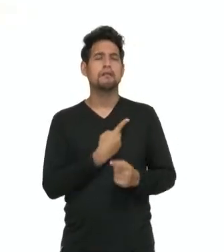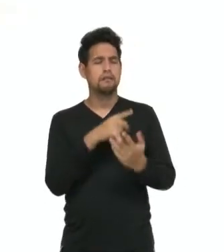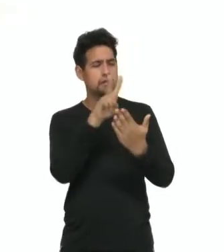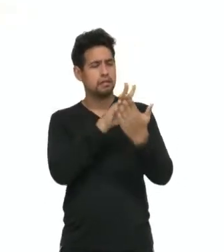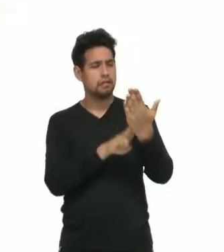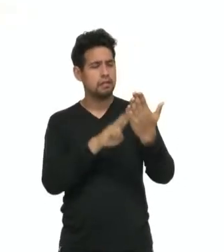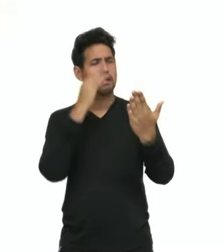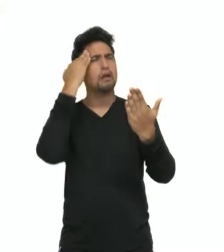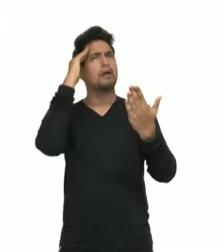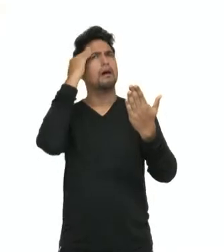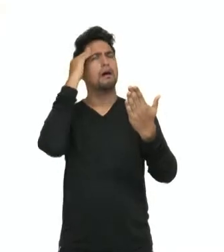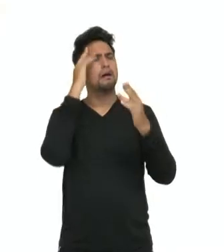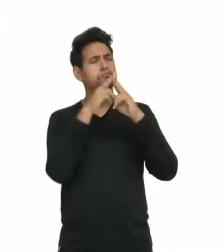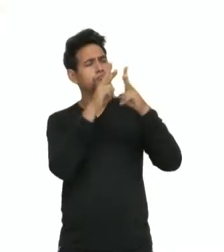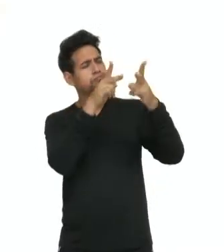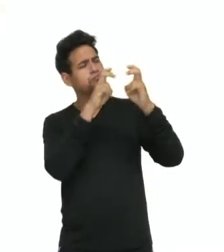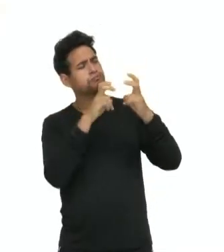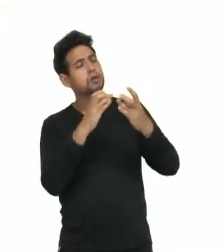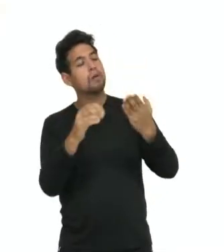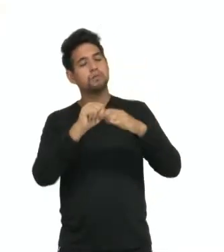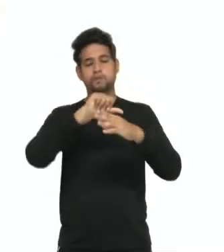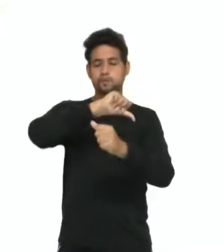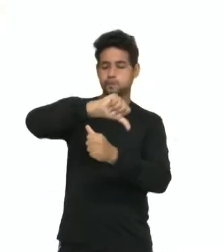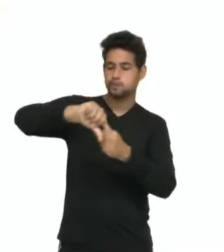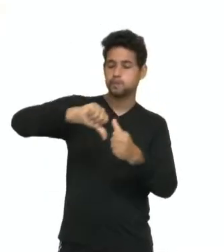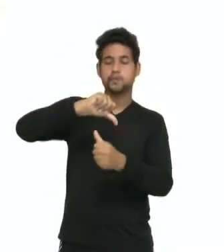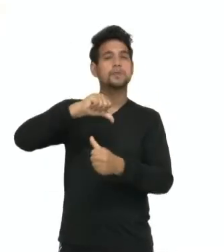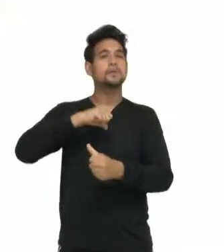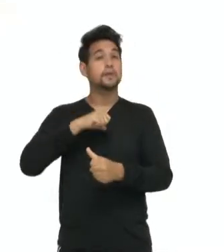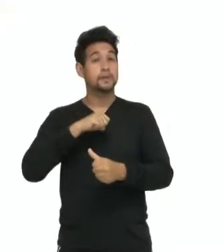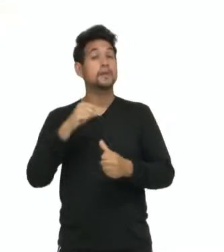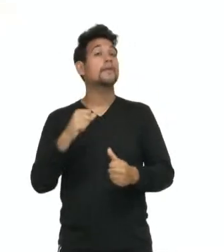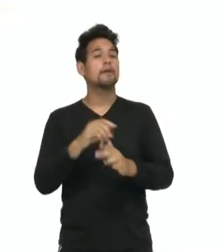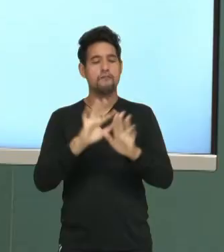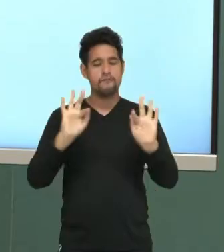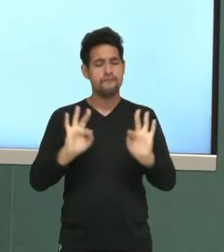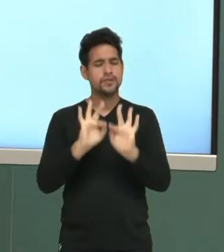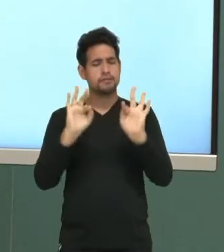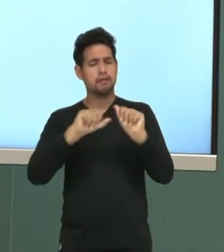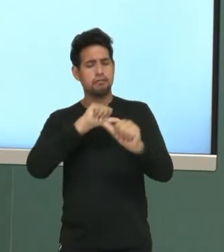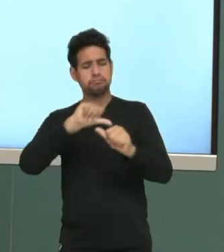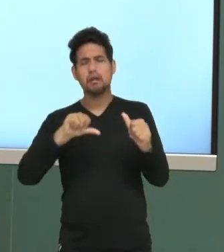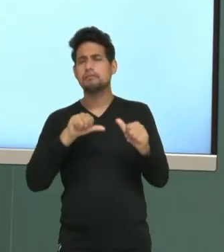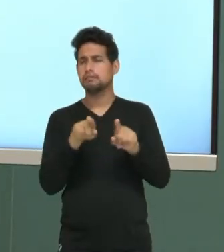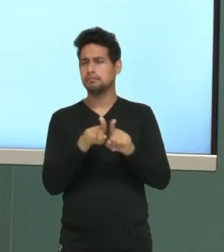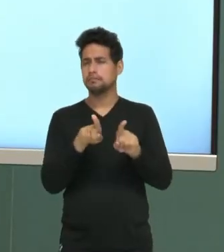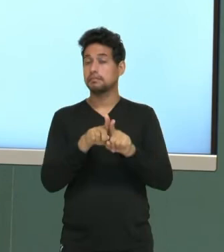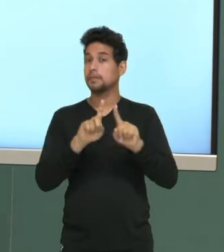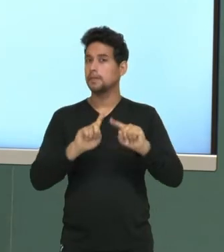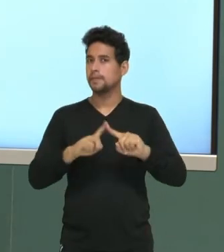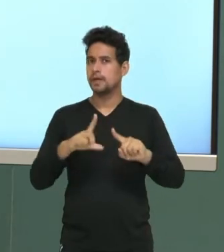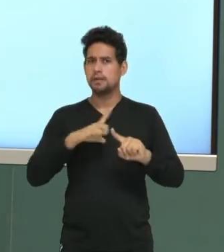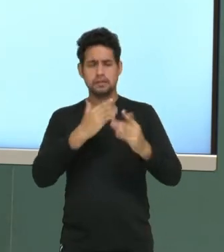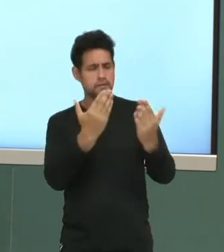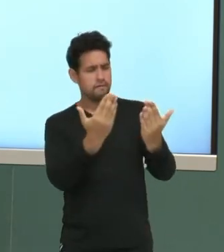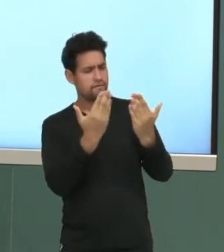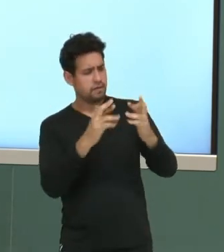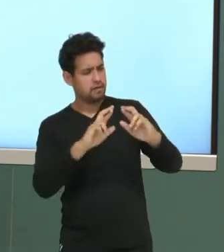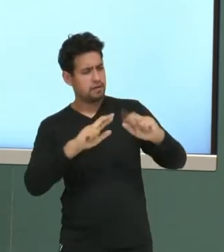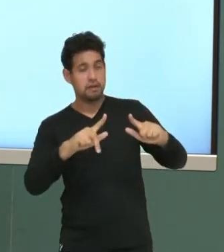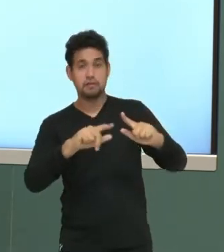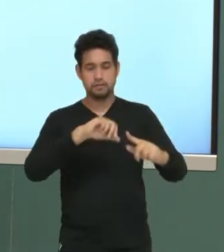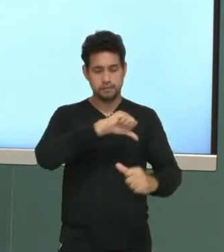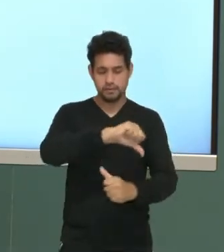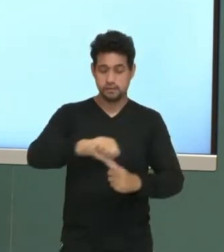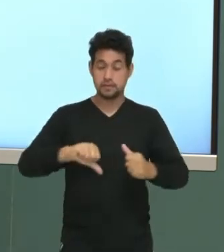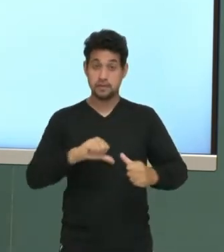e reconhecer as transformações físicas. Além disso, diferenciar